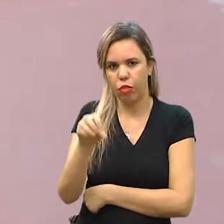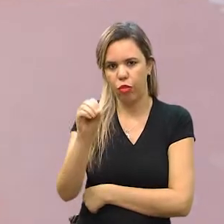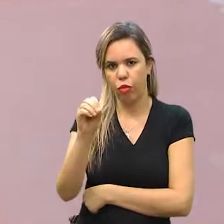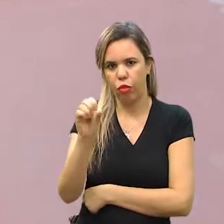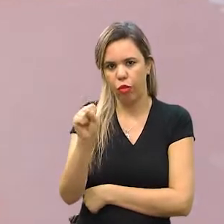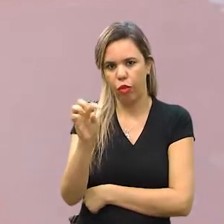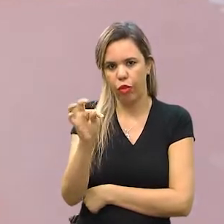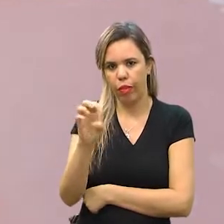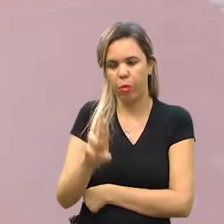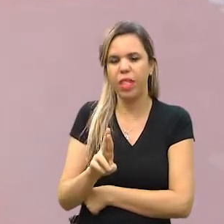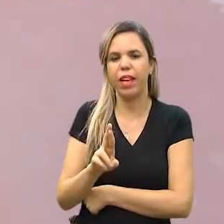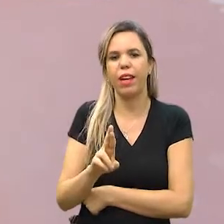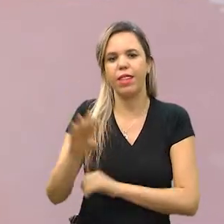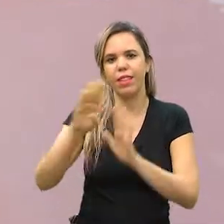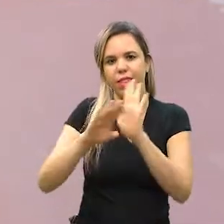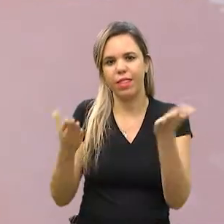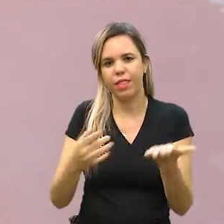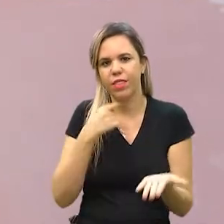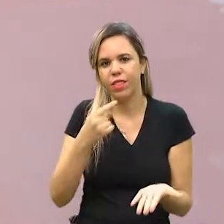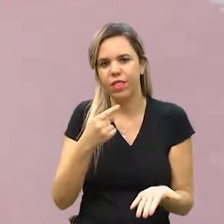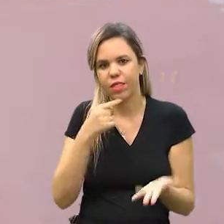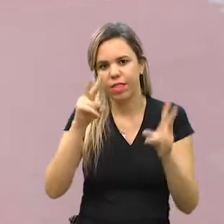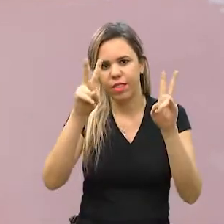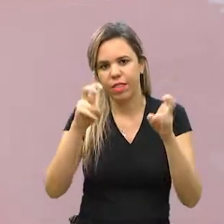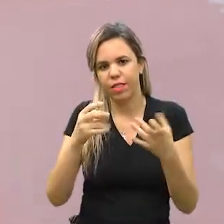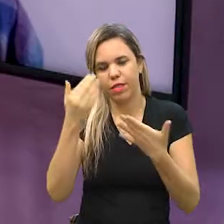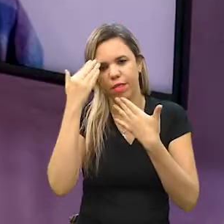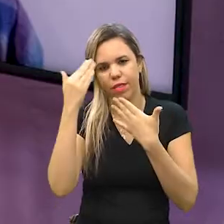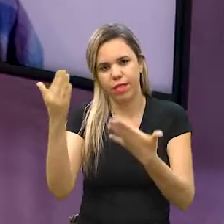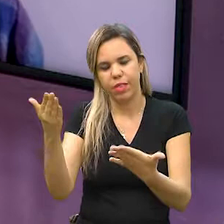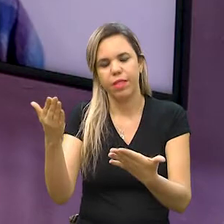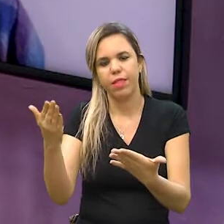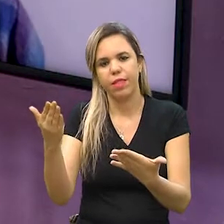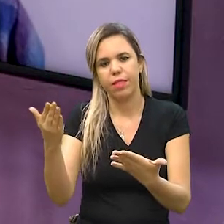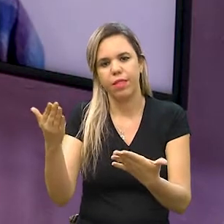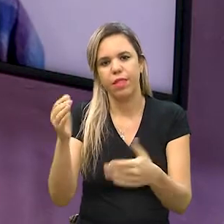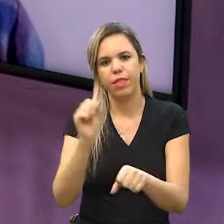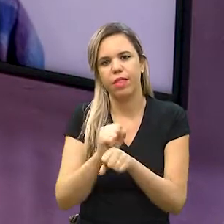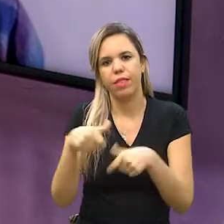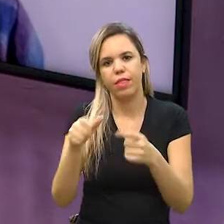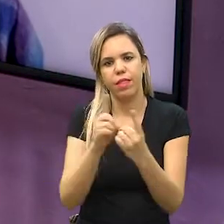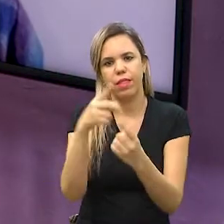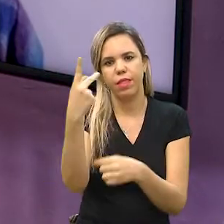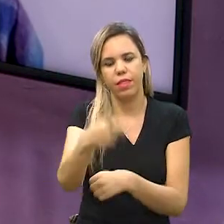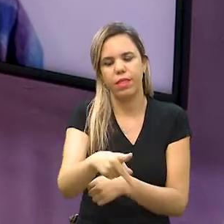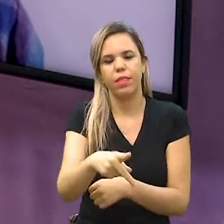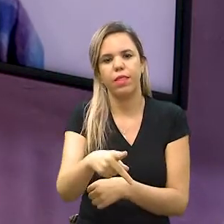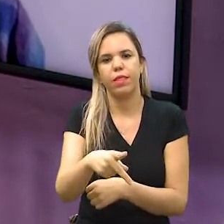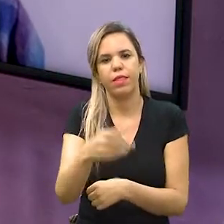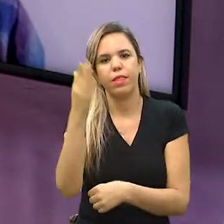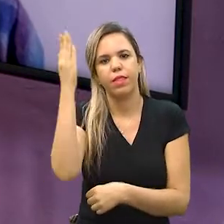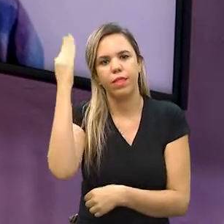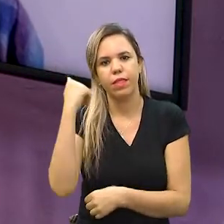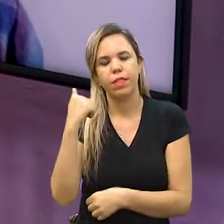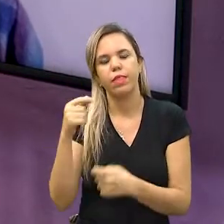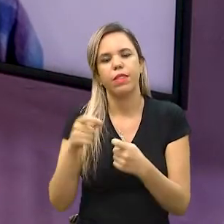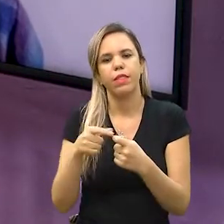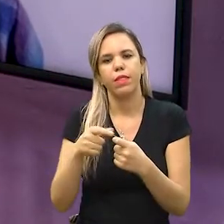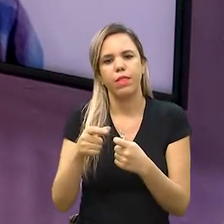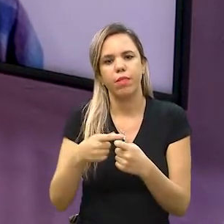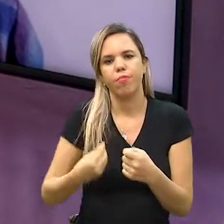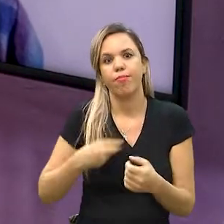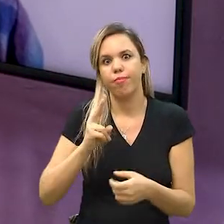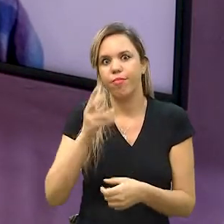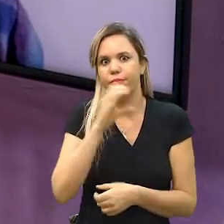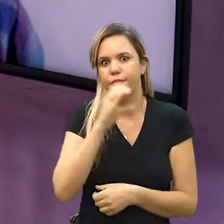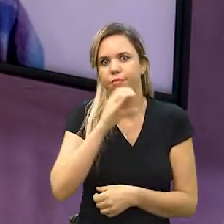fica com a gente, que o programa de hoje é dedicado a esse tema. Doutor, muito obrigada por parar seus atendimentos aí. A gente sabe que os